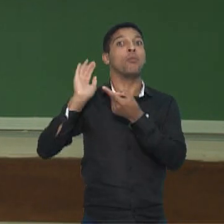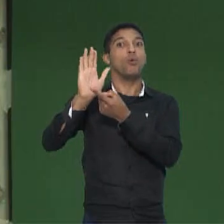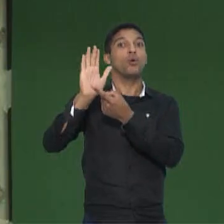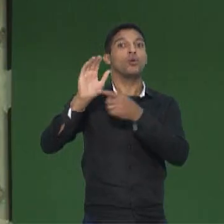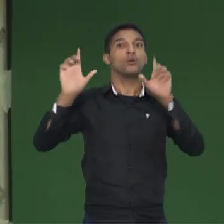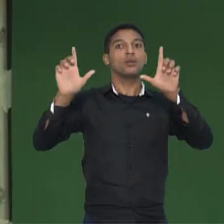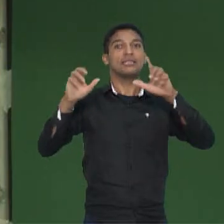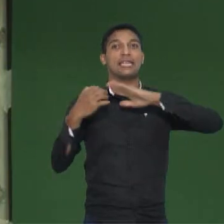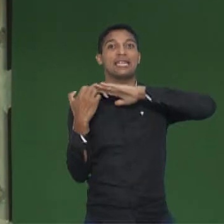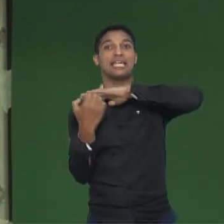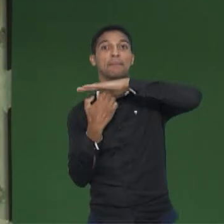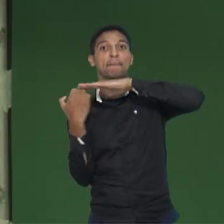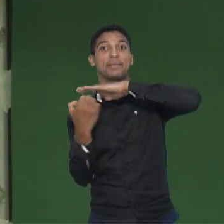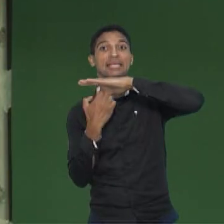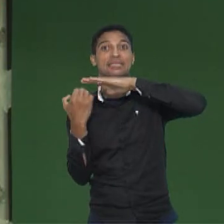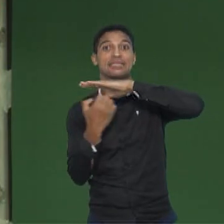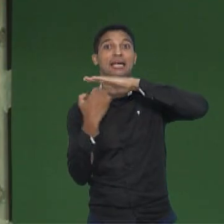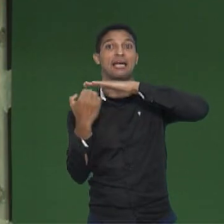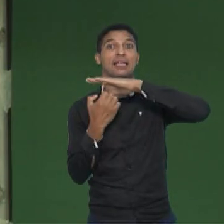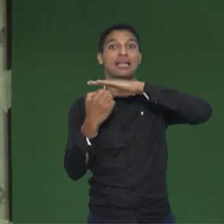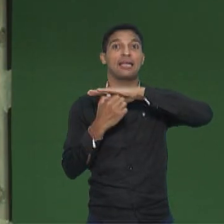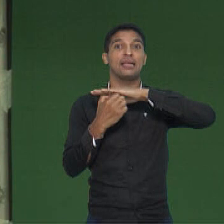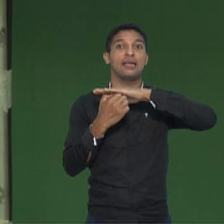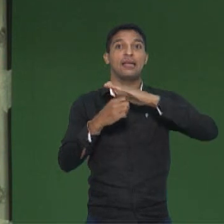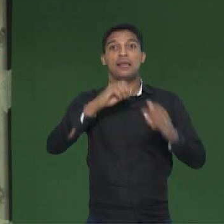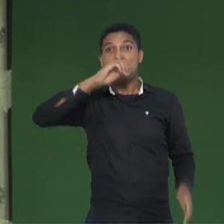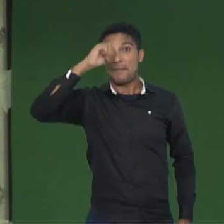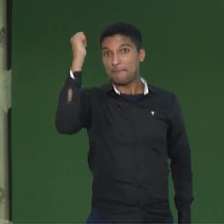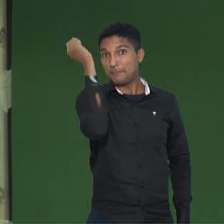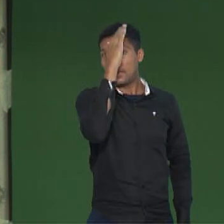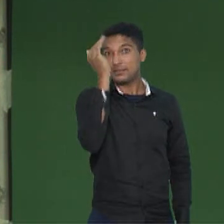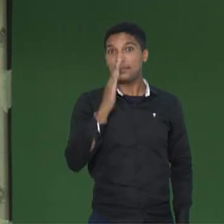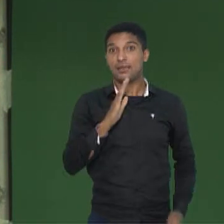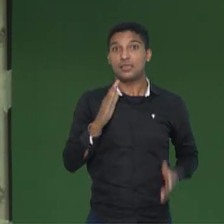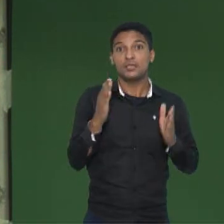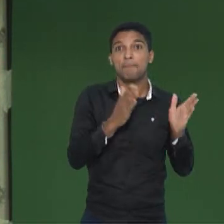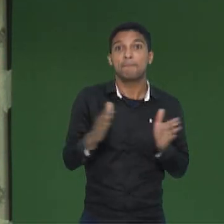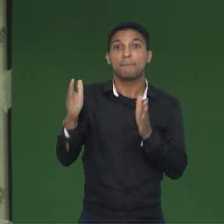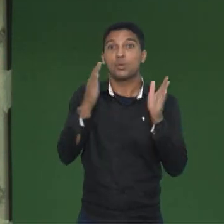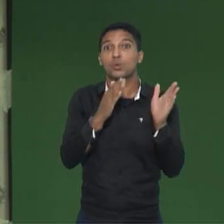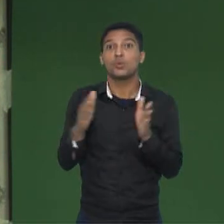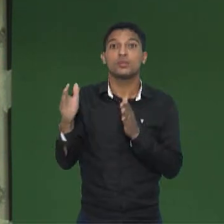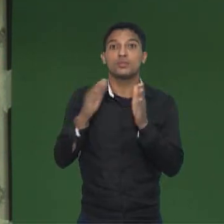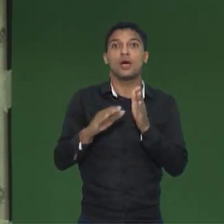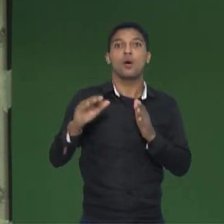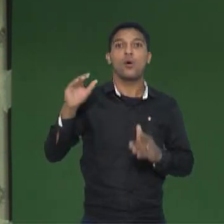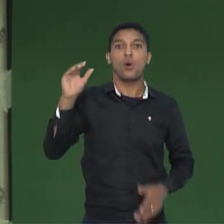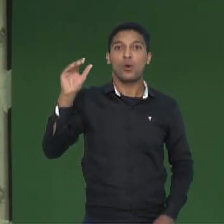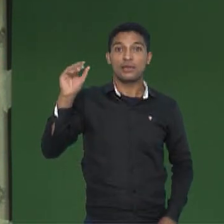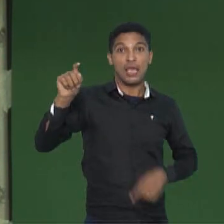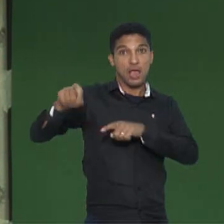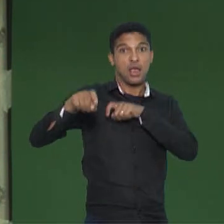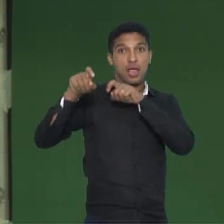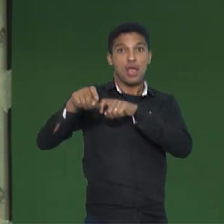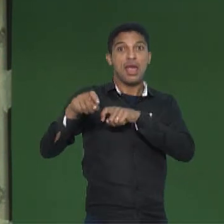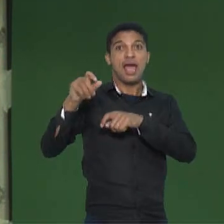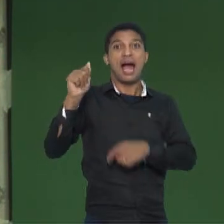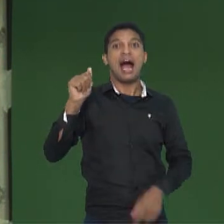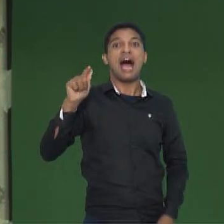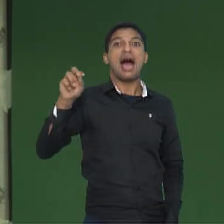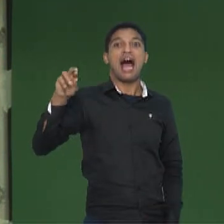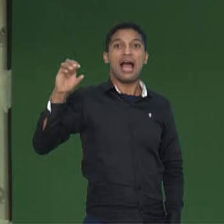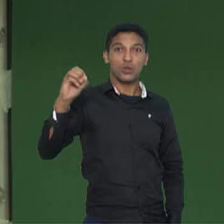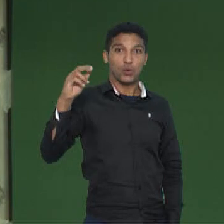Na empresa brasileira de produção agropecuária. A Embrapa, uma das maiores empresas do mundo,